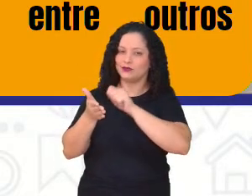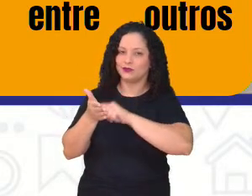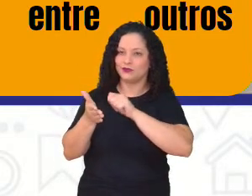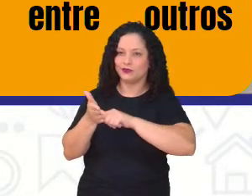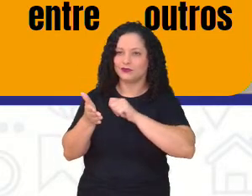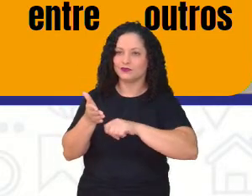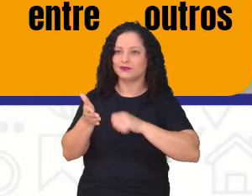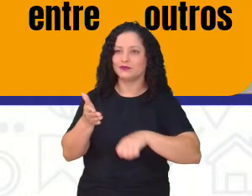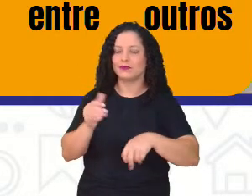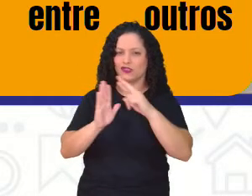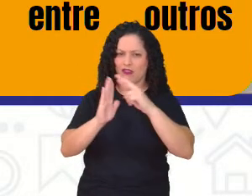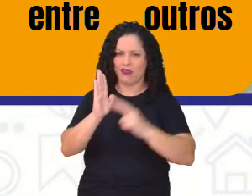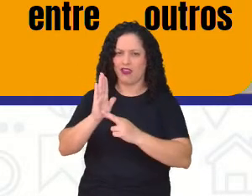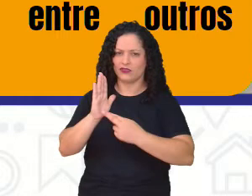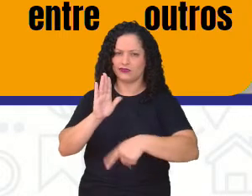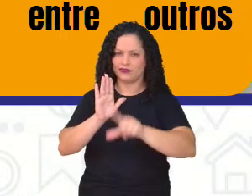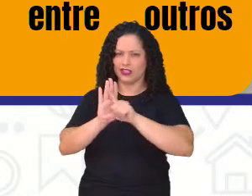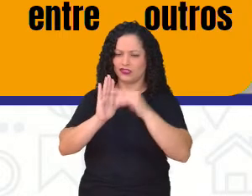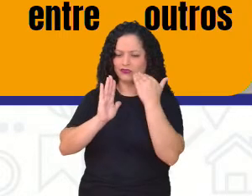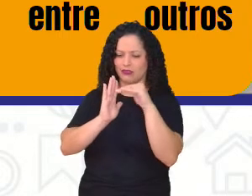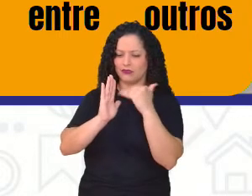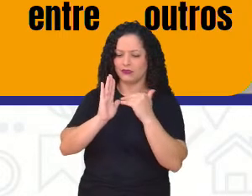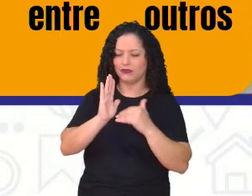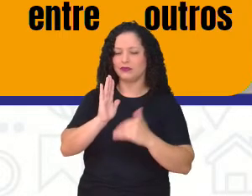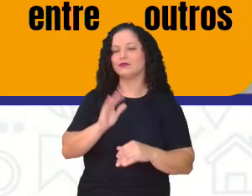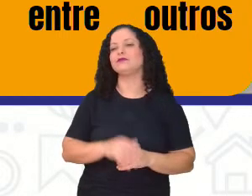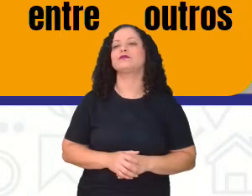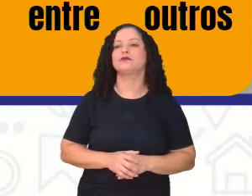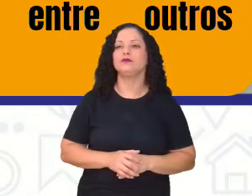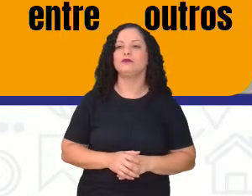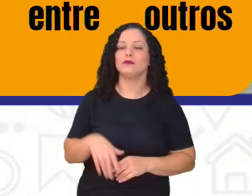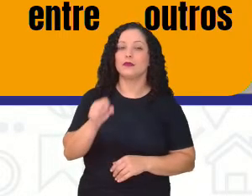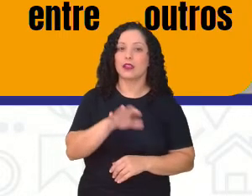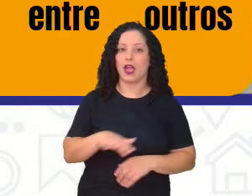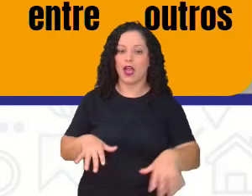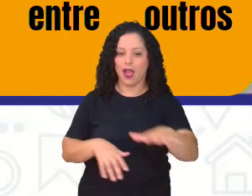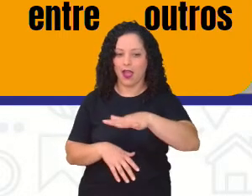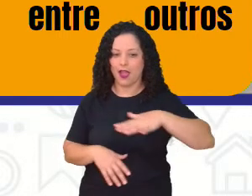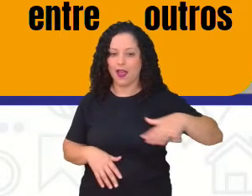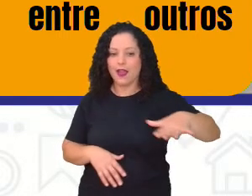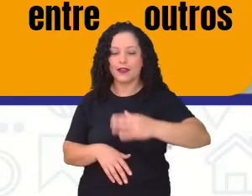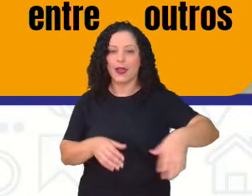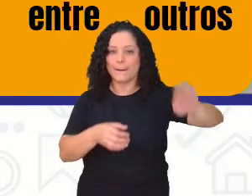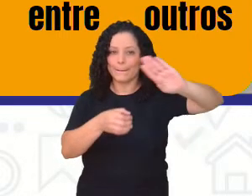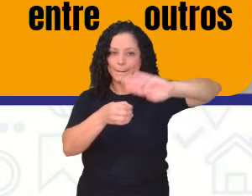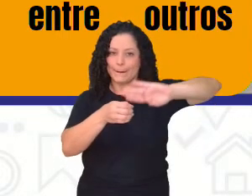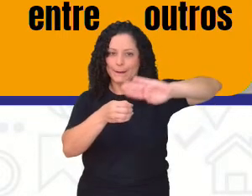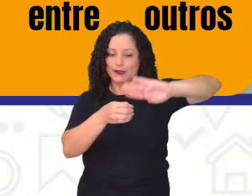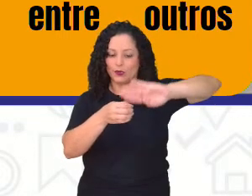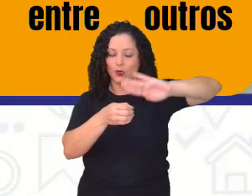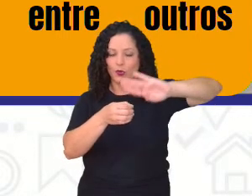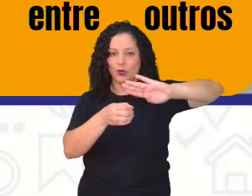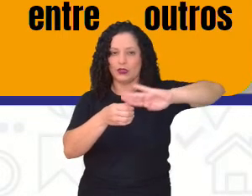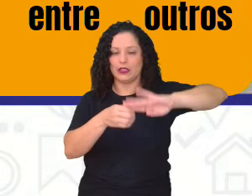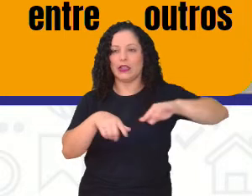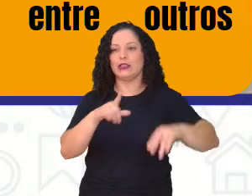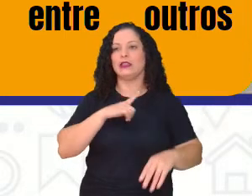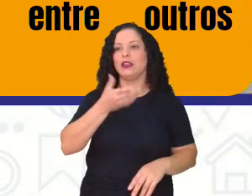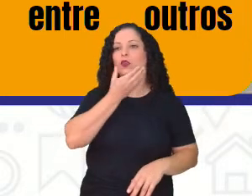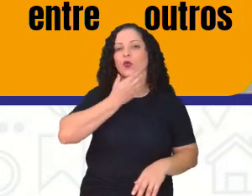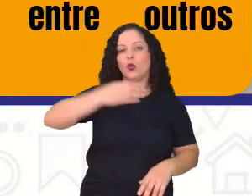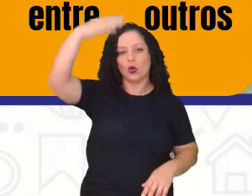Ó, na região da Babilônia, que a gente vai ter, ó, certo? O rei Hammurabi,